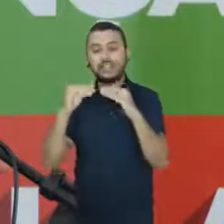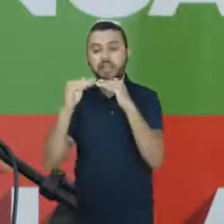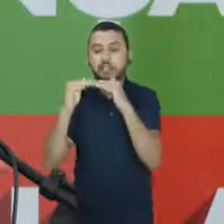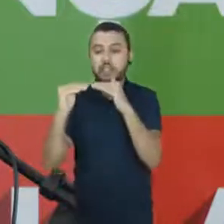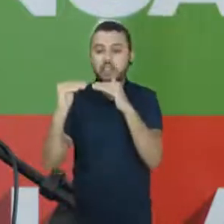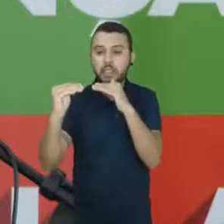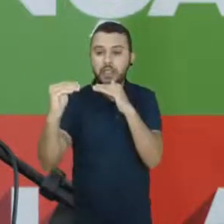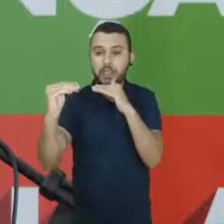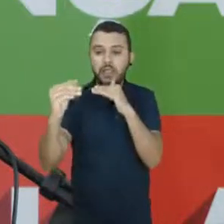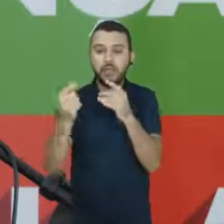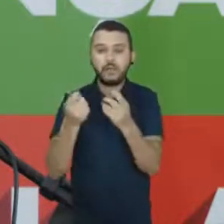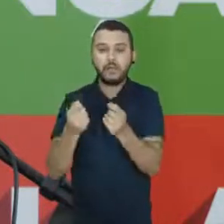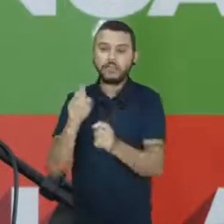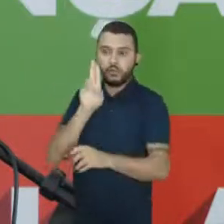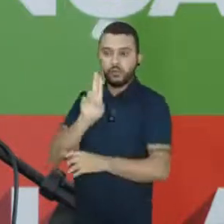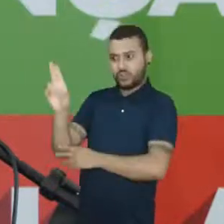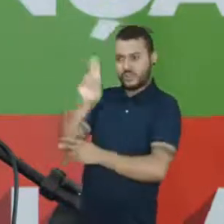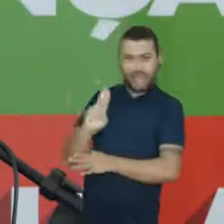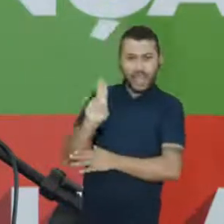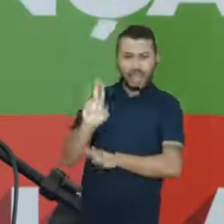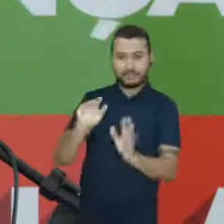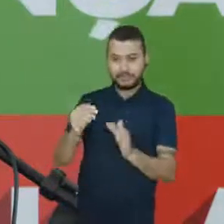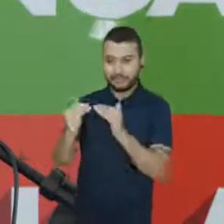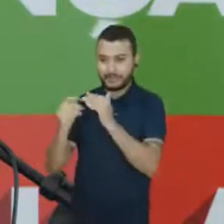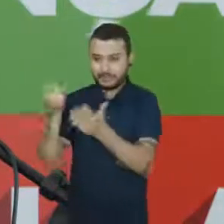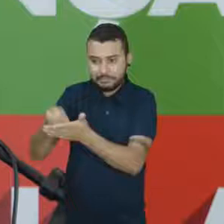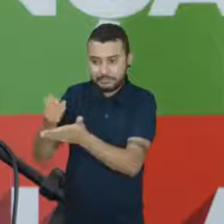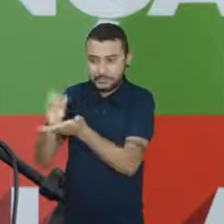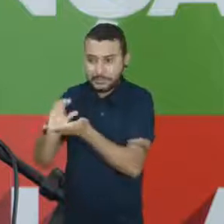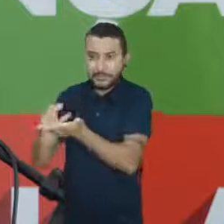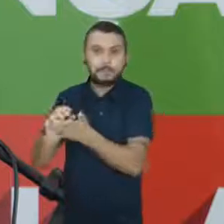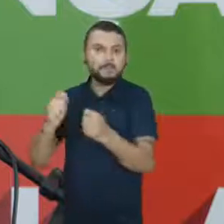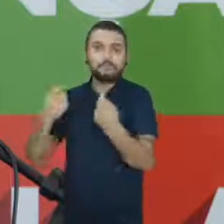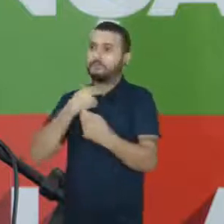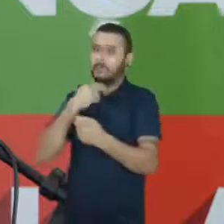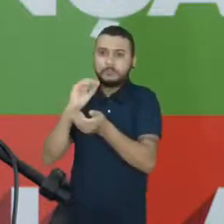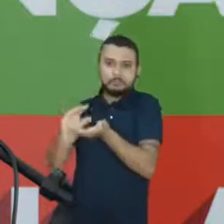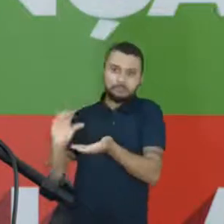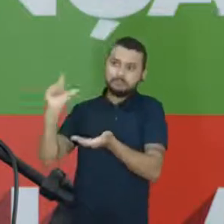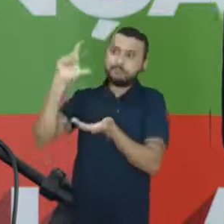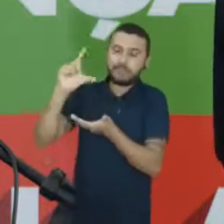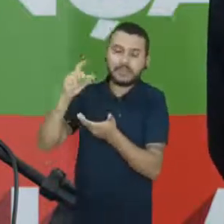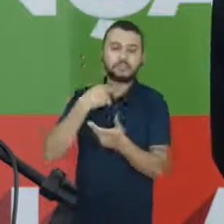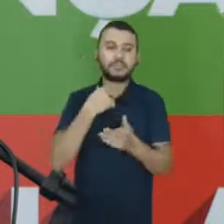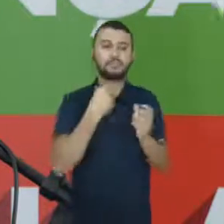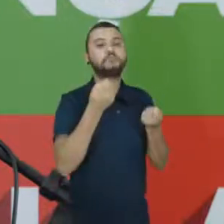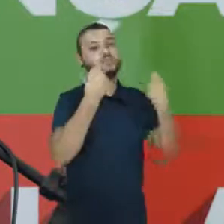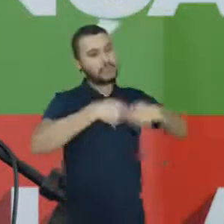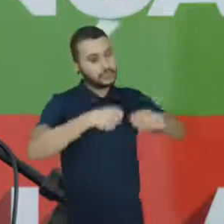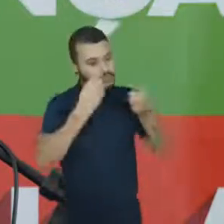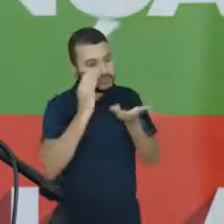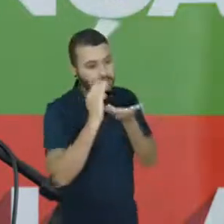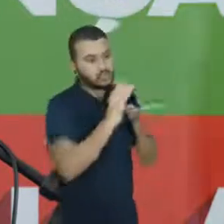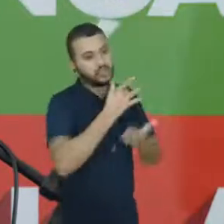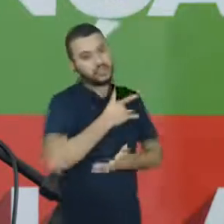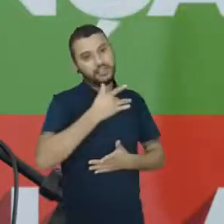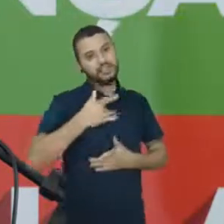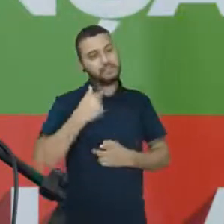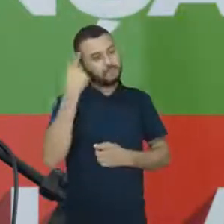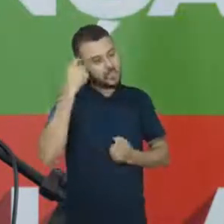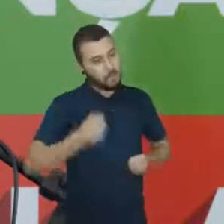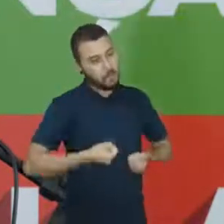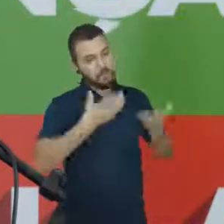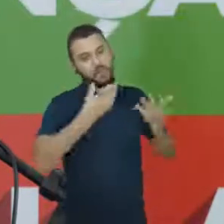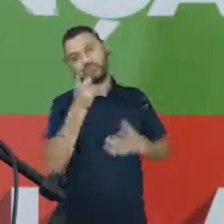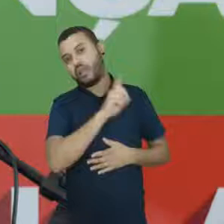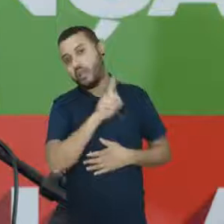que são essenciais. Você não pode deixar de investir dinheiro na saúde achando que é gasto, na educação achando que é